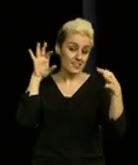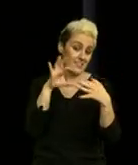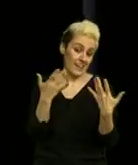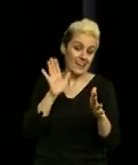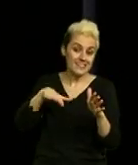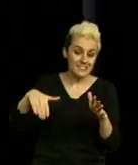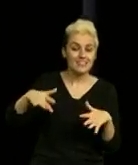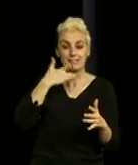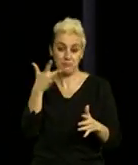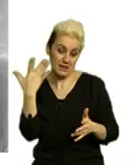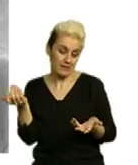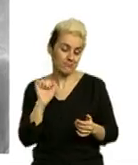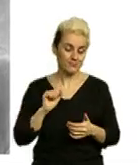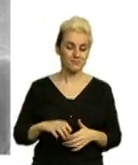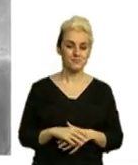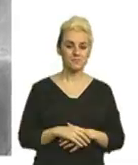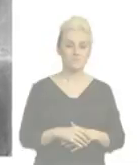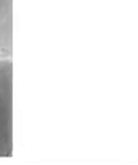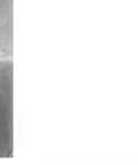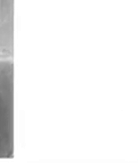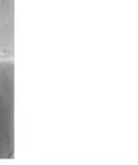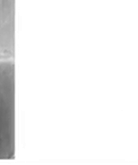de patafísica, do absurdo.